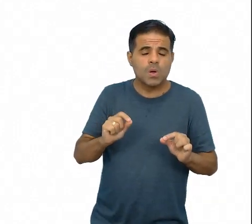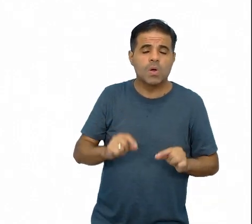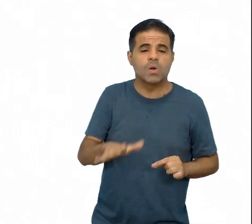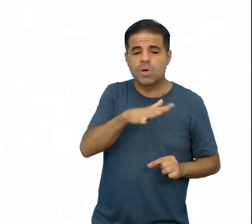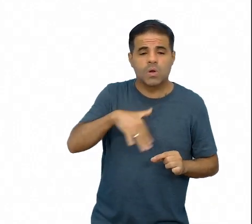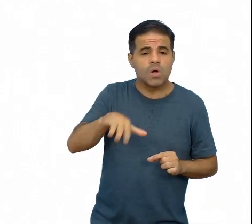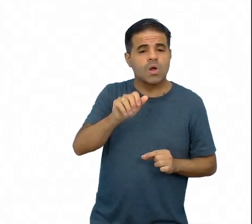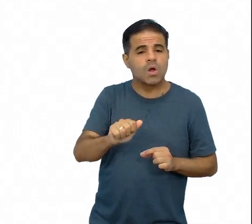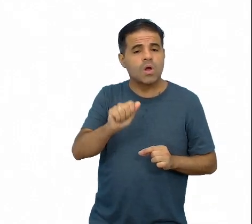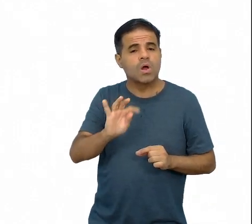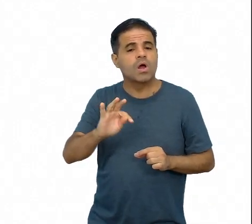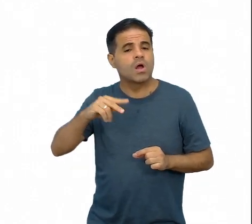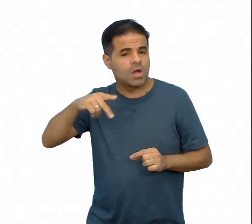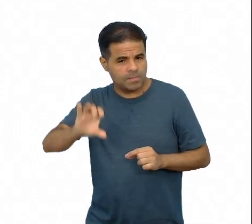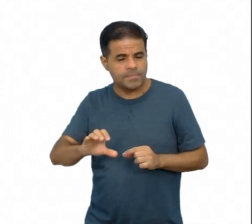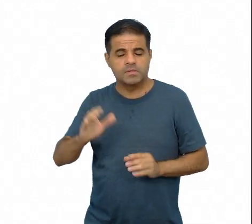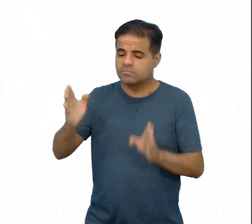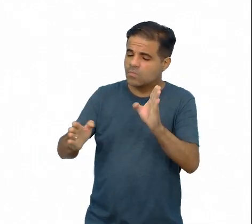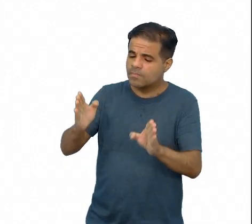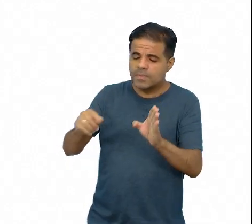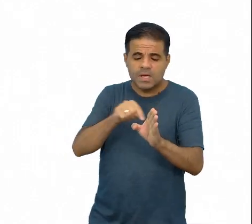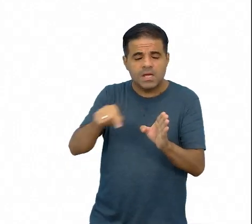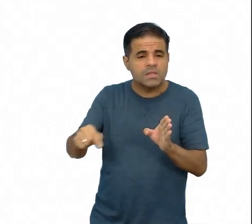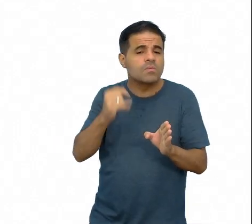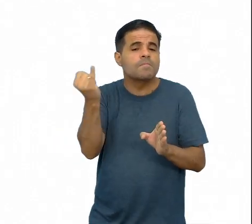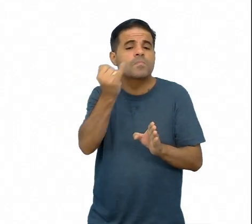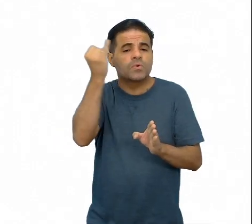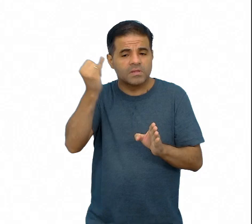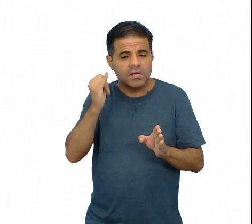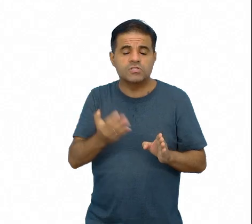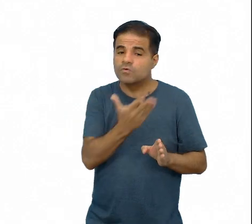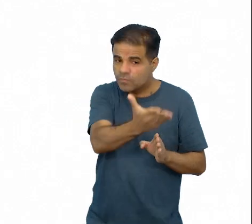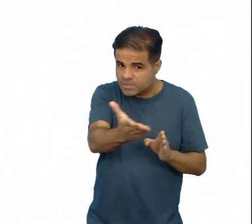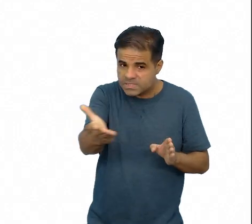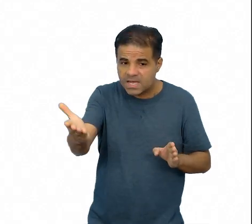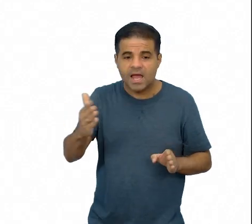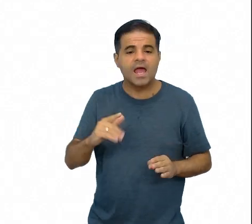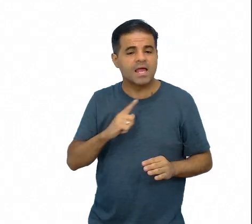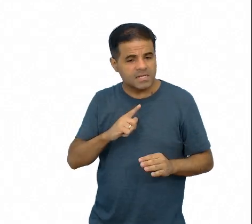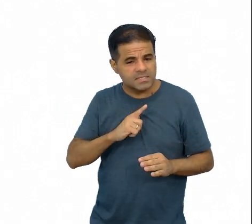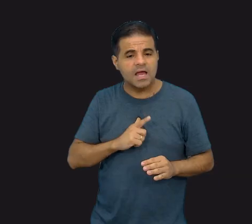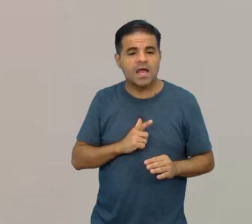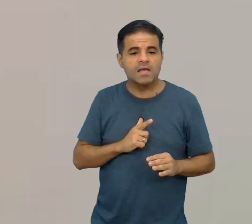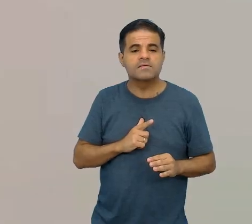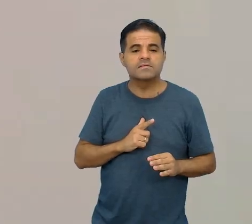momento ATPC, que é um momento tão importante em que vocês, né,